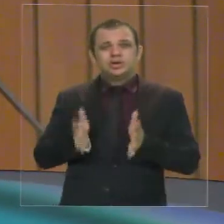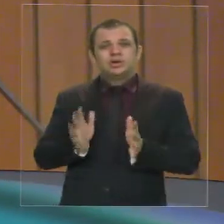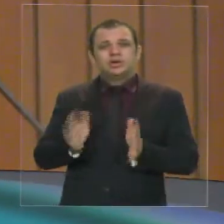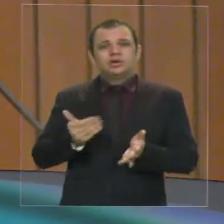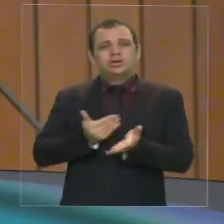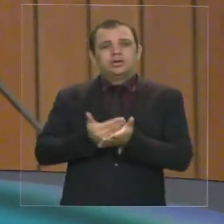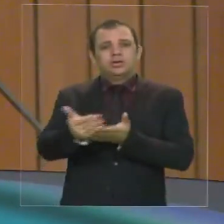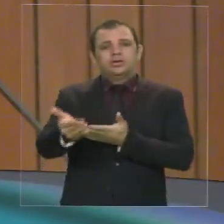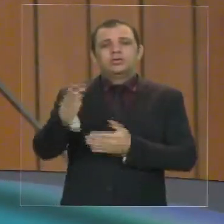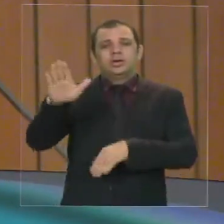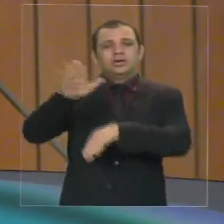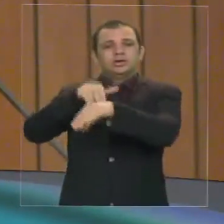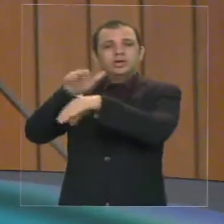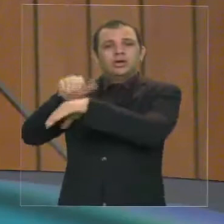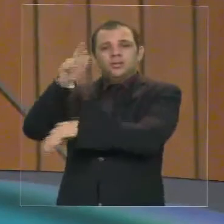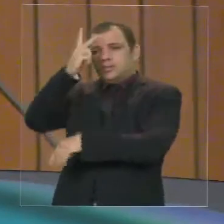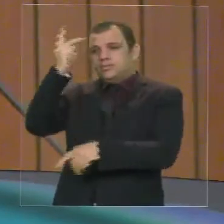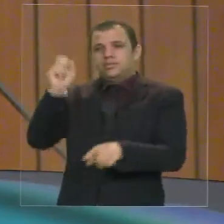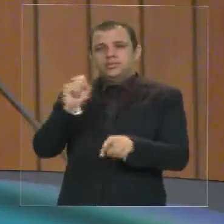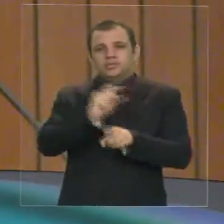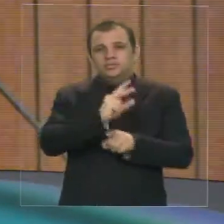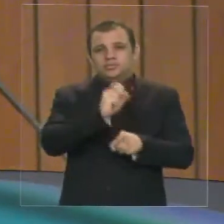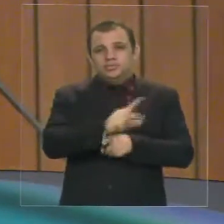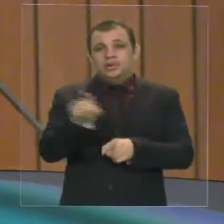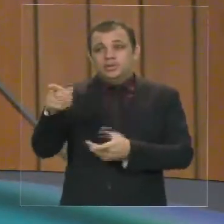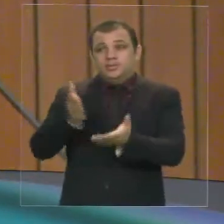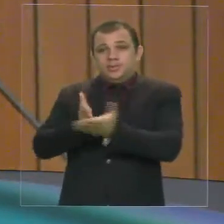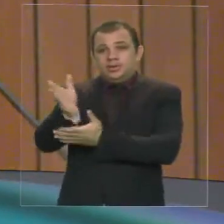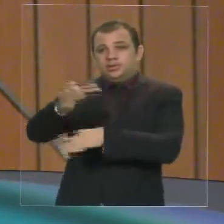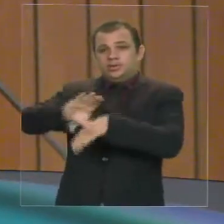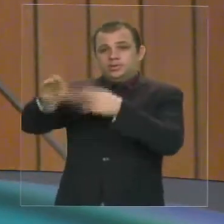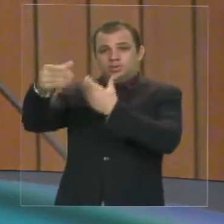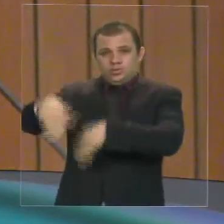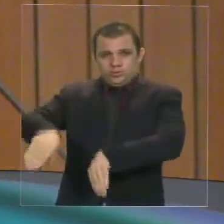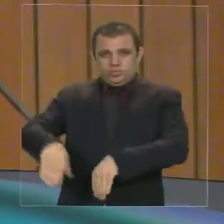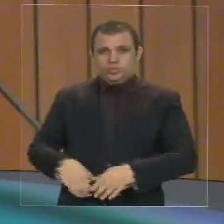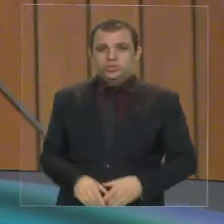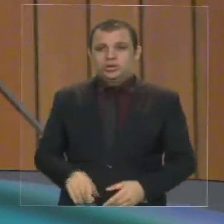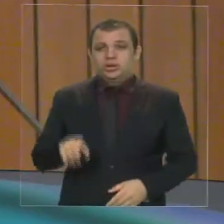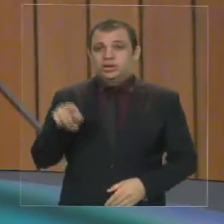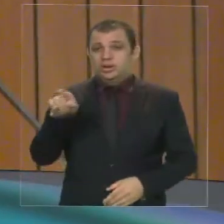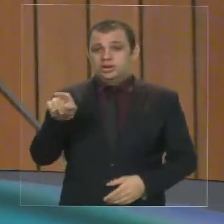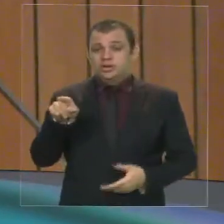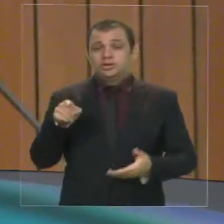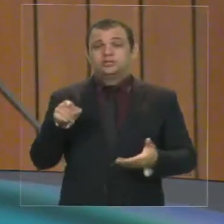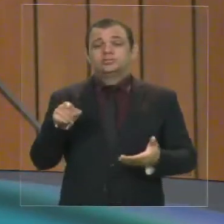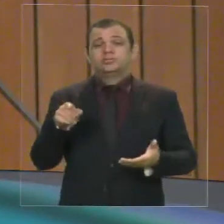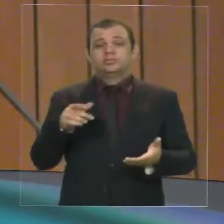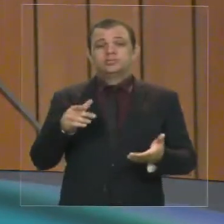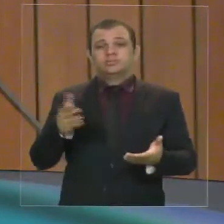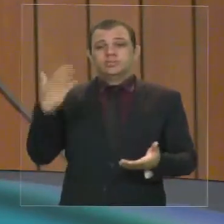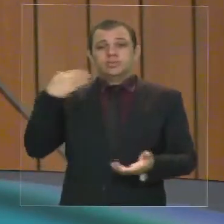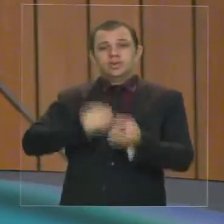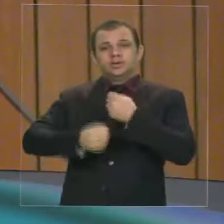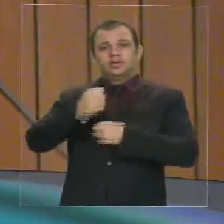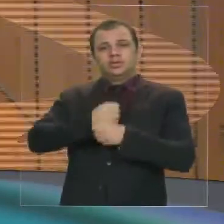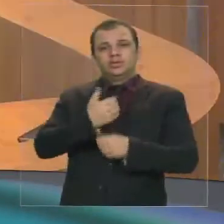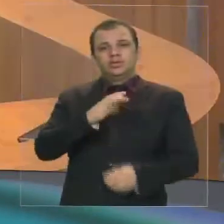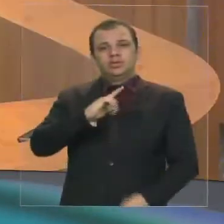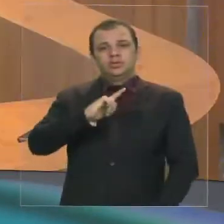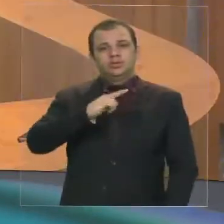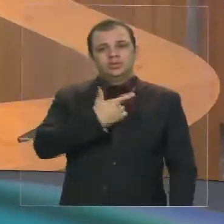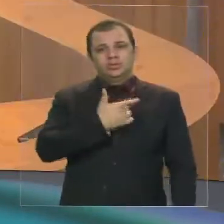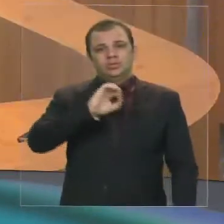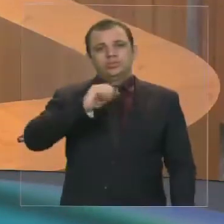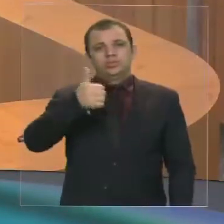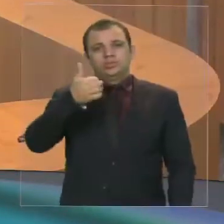começado a nomear os aprovados no último concurso. Os aprovados realizaram o concurso no ano de 2016.